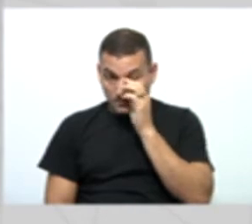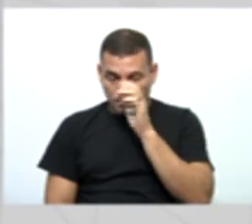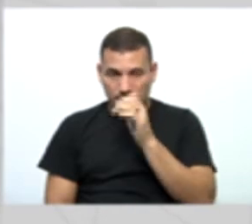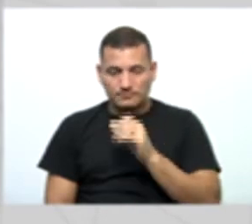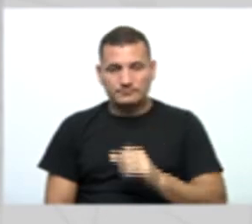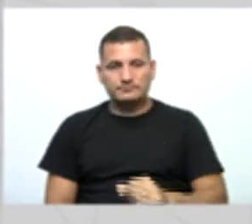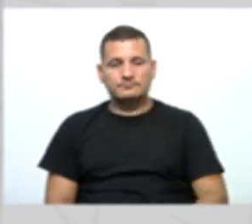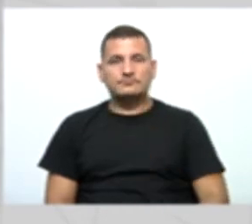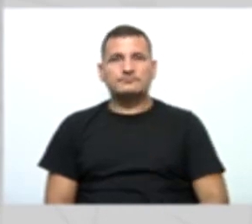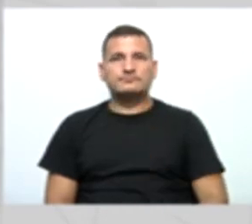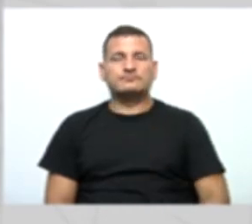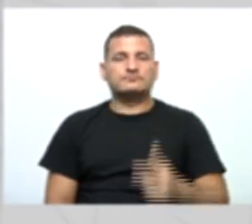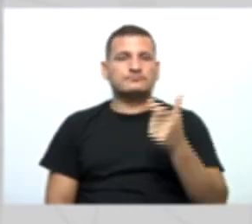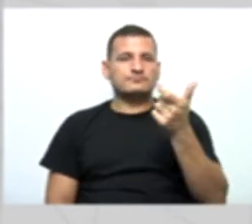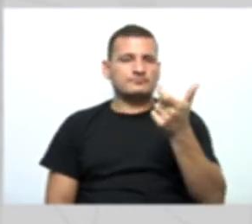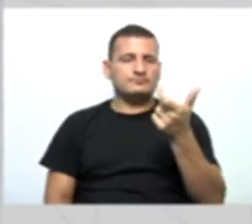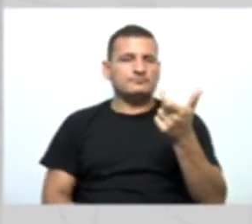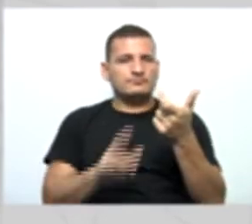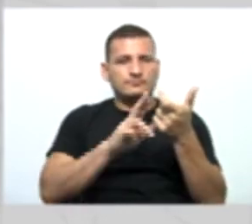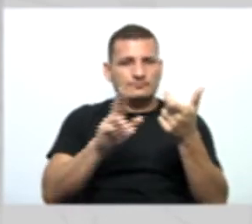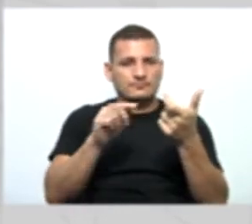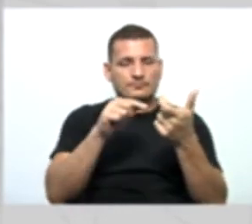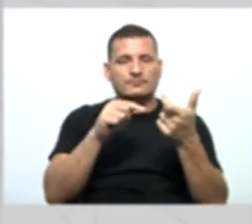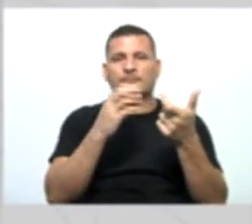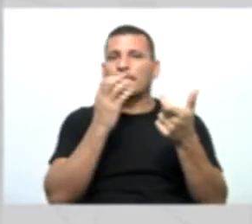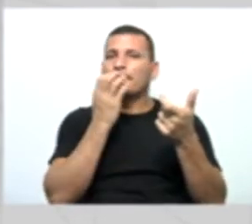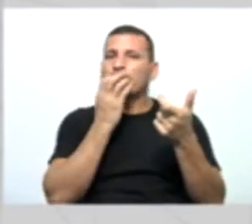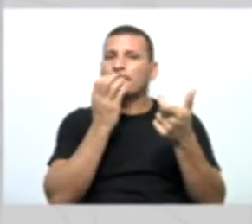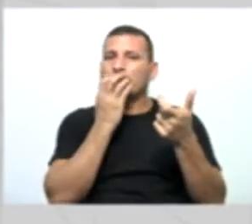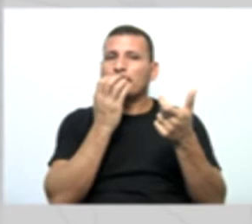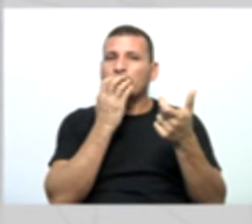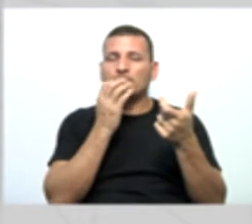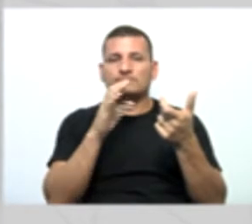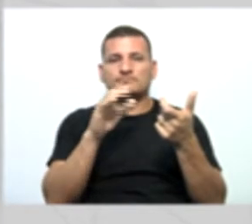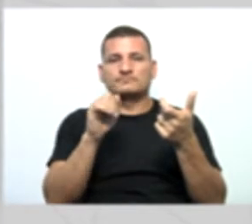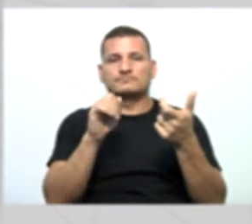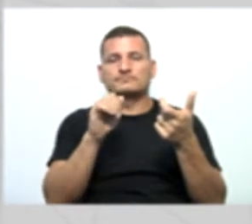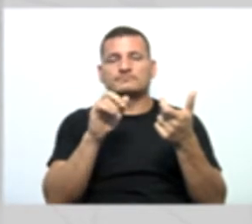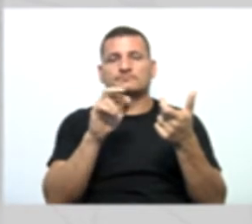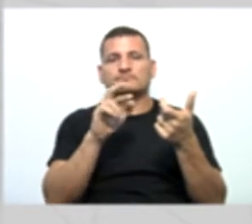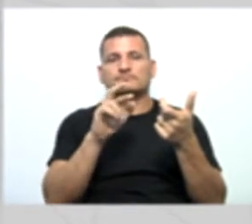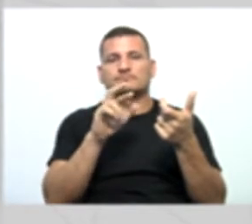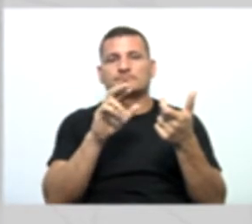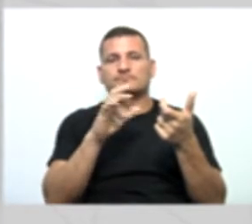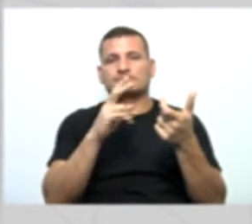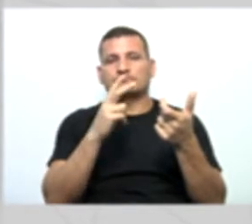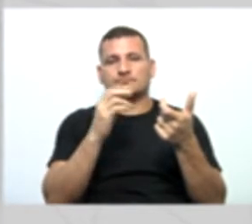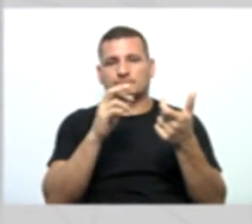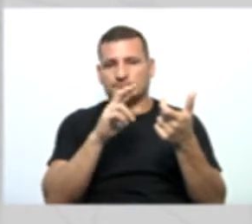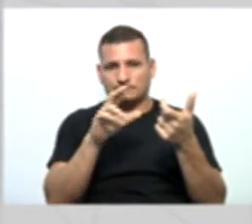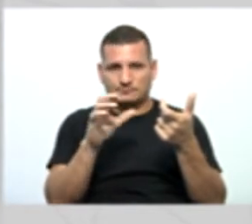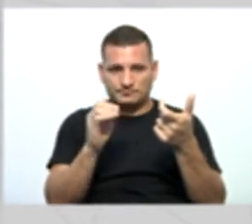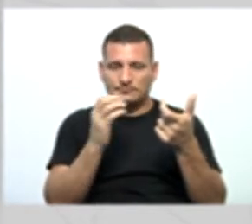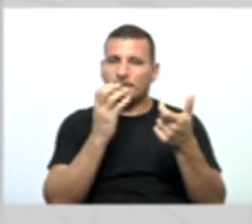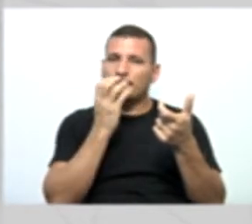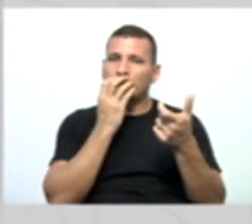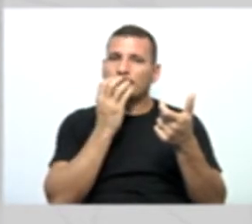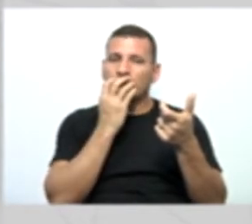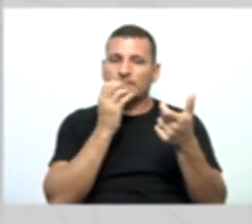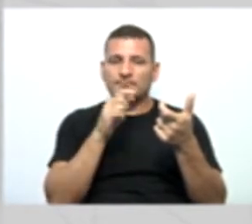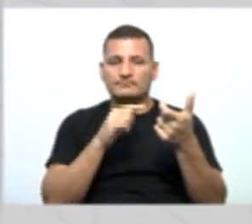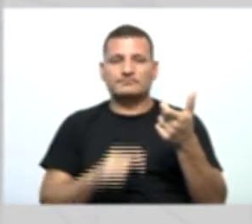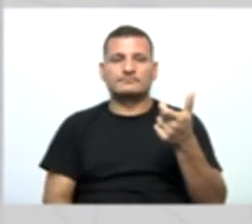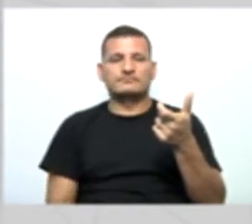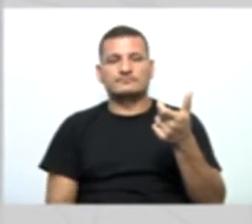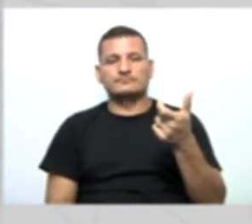Vamos chamar essa classe de cachorro, ok? Vamos trabalhar agora com com animais. Vamos chamar essa classe aqui